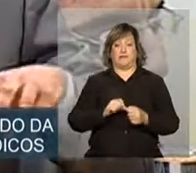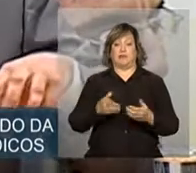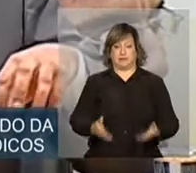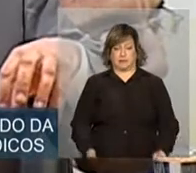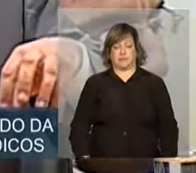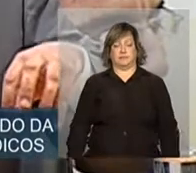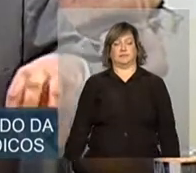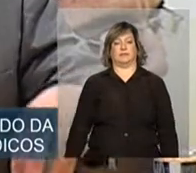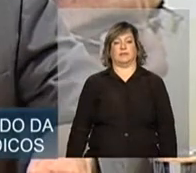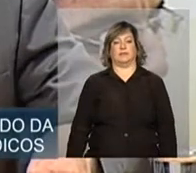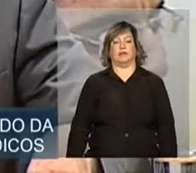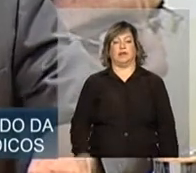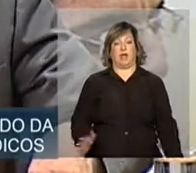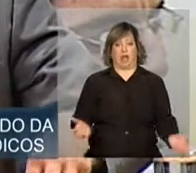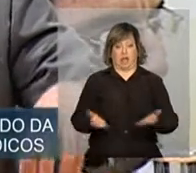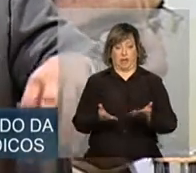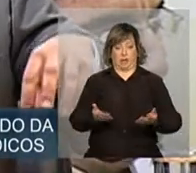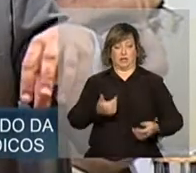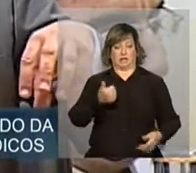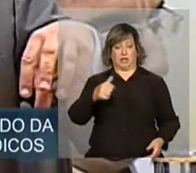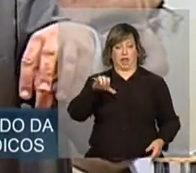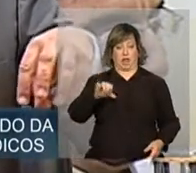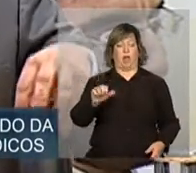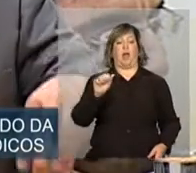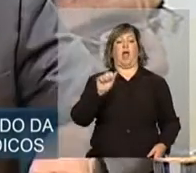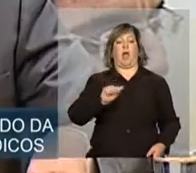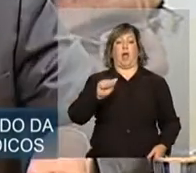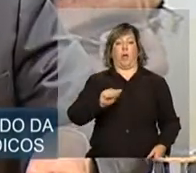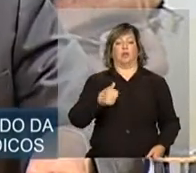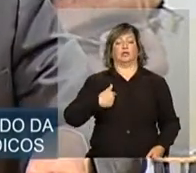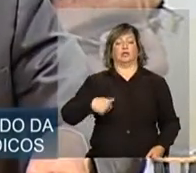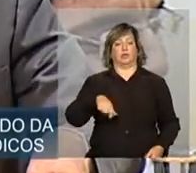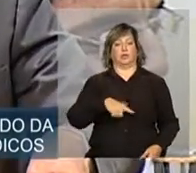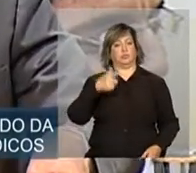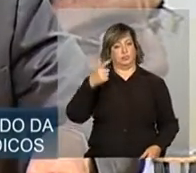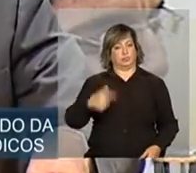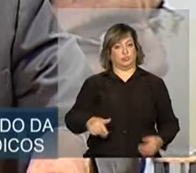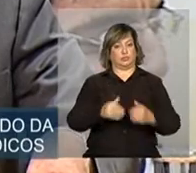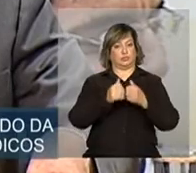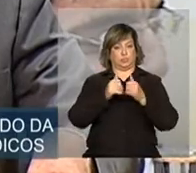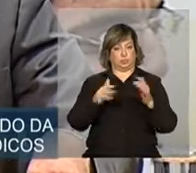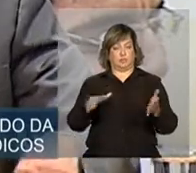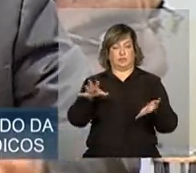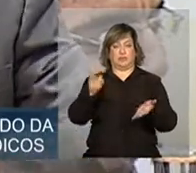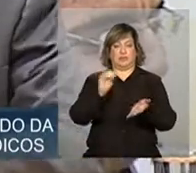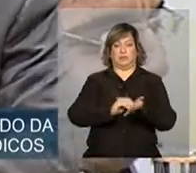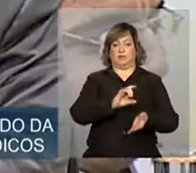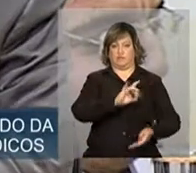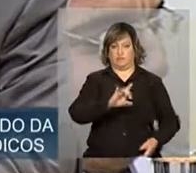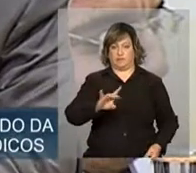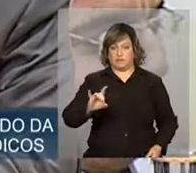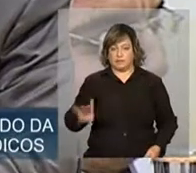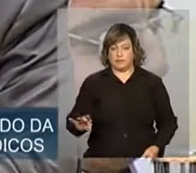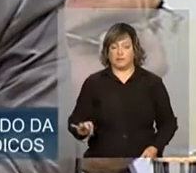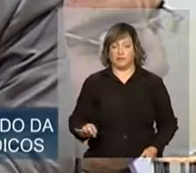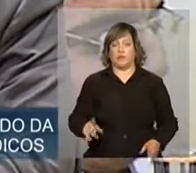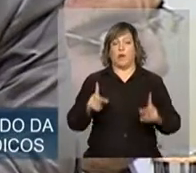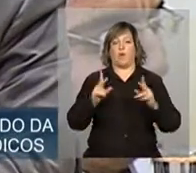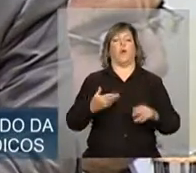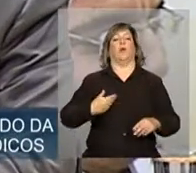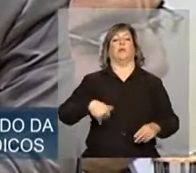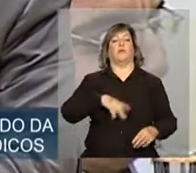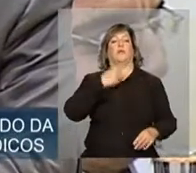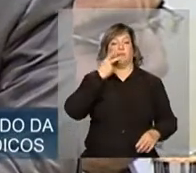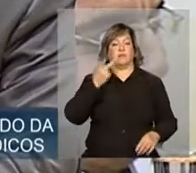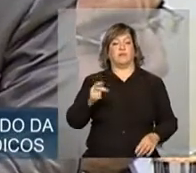isso agora Dezenove de agosto nós reabrimos o processo de inscrição individual como nós descemos